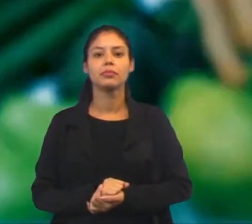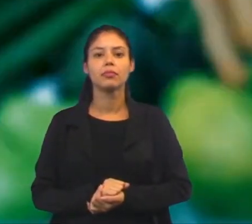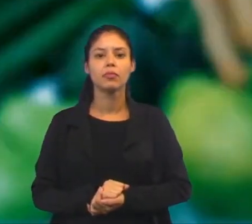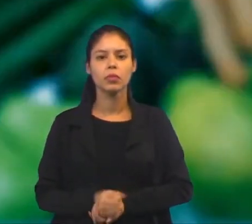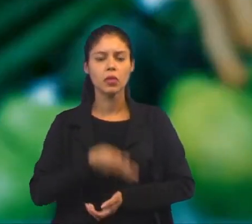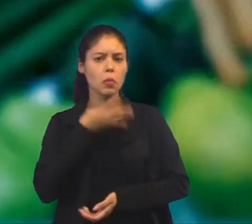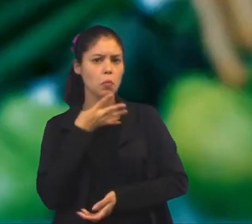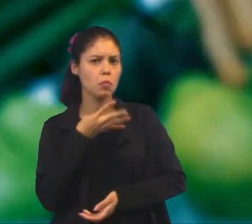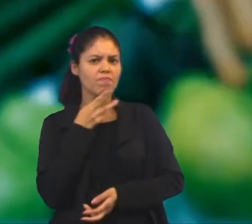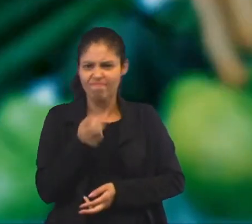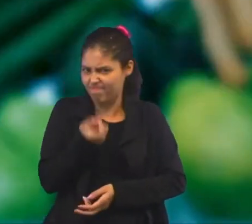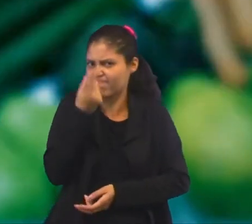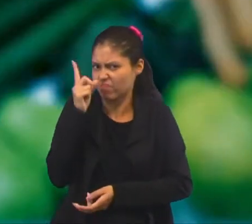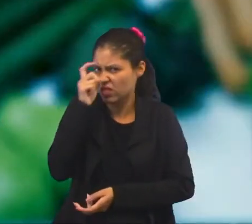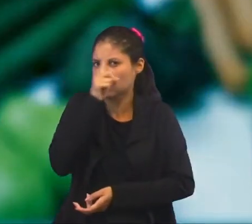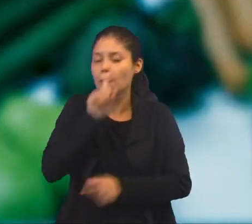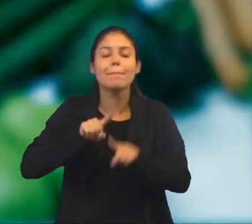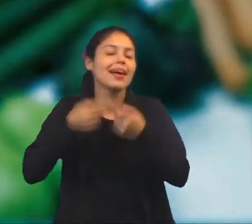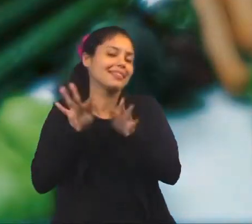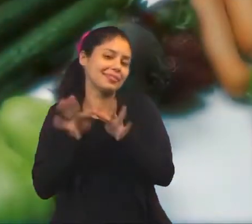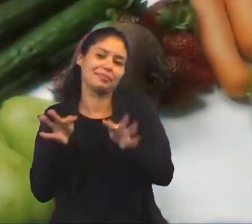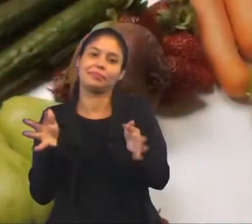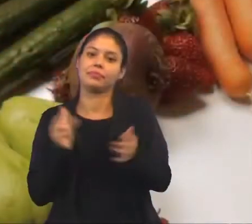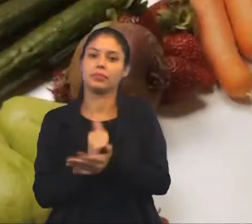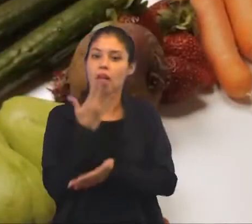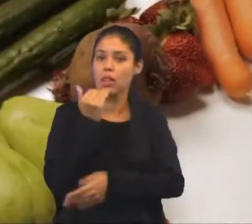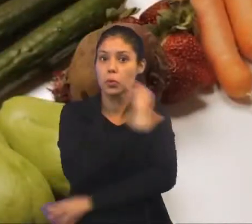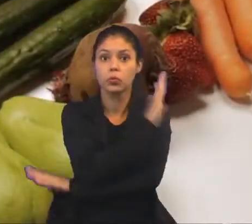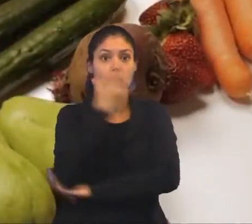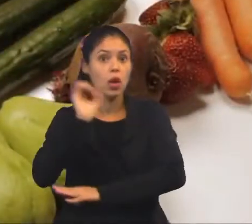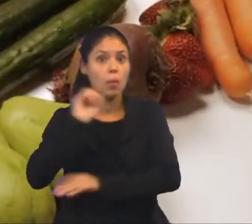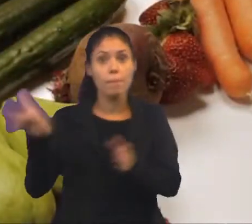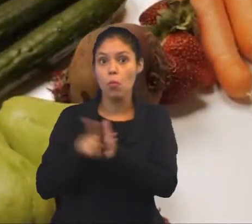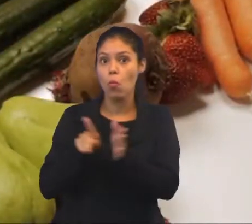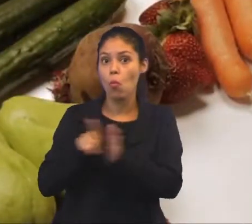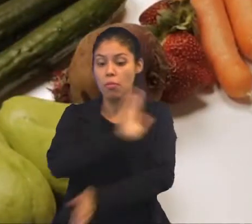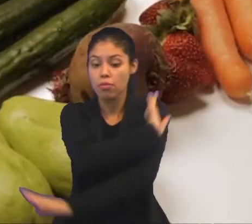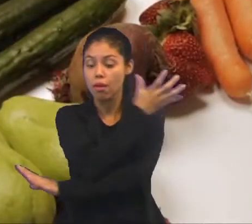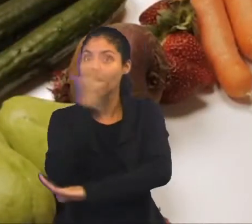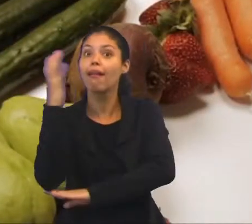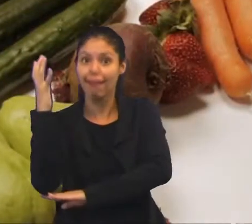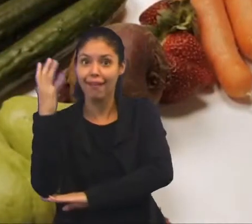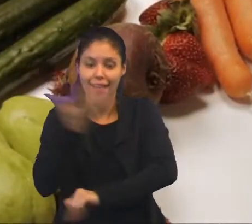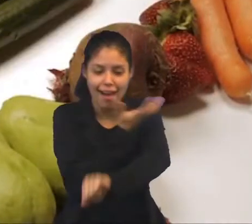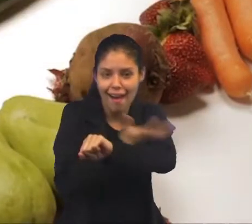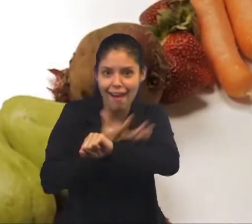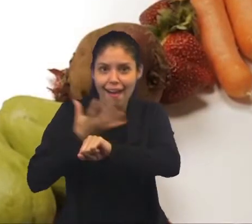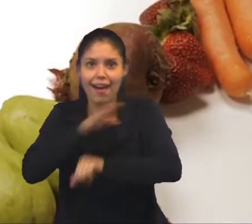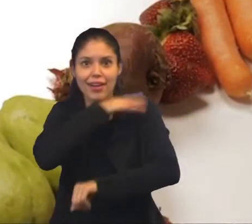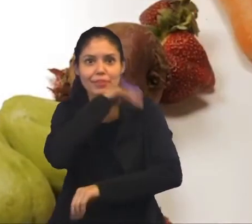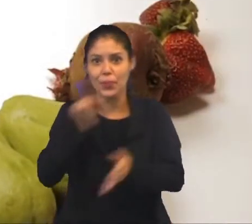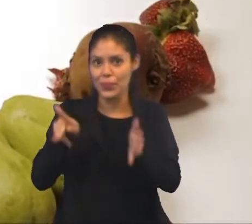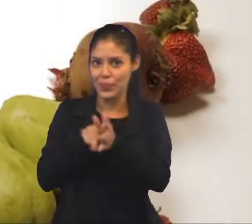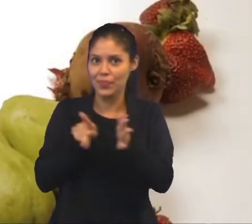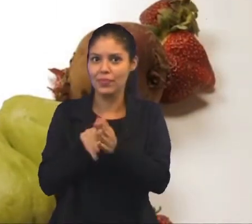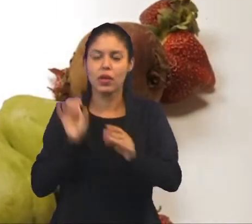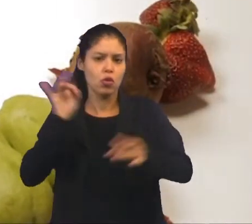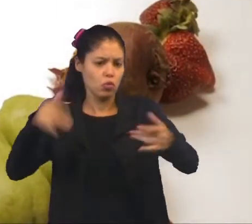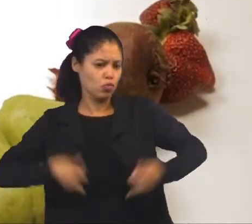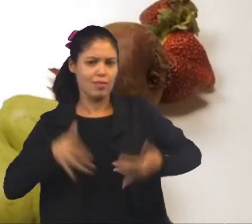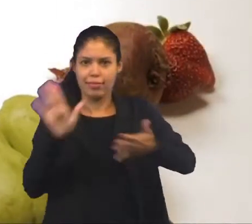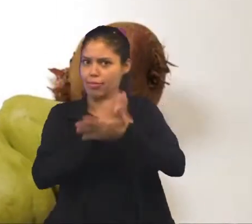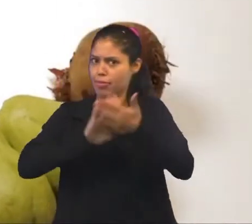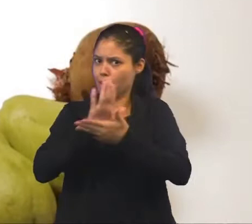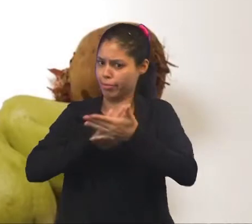Parece complicado, mas é simples. Alimentos in natura são obtidos diretamente de plantas ou de animais e não sofrem